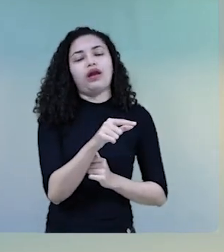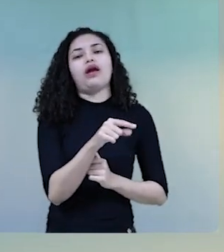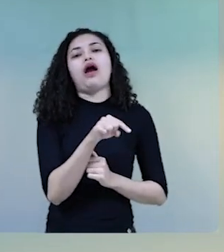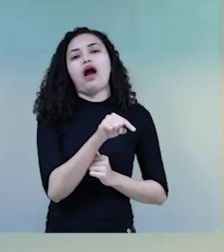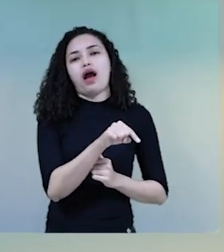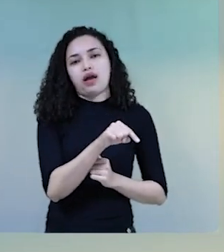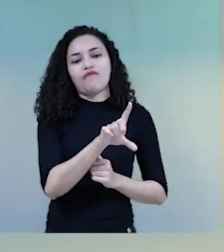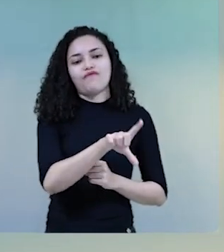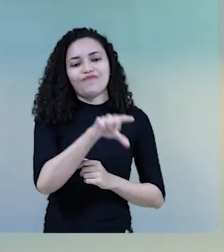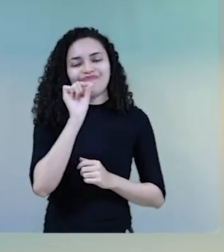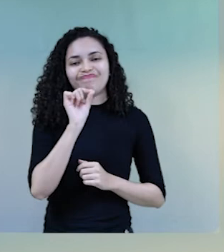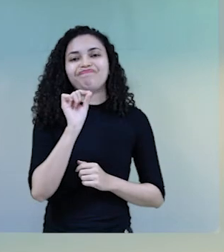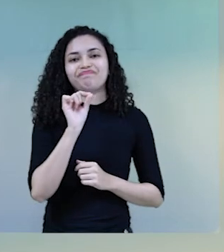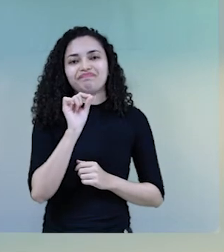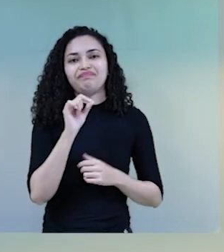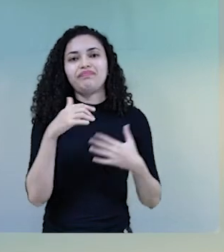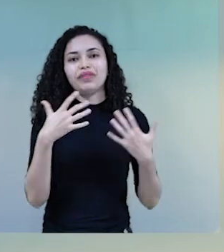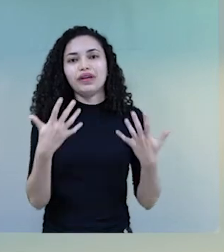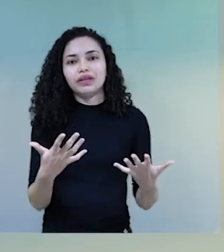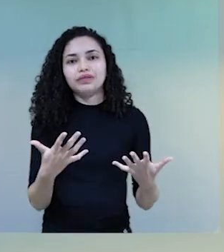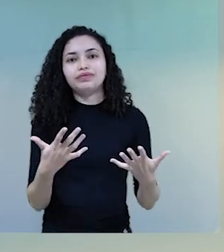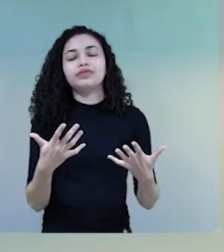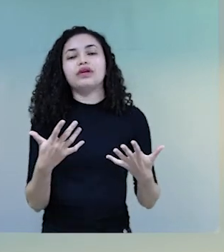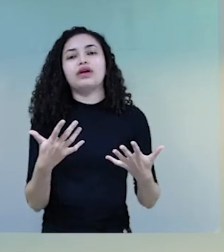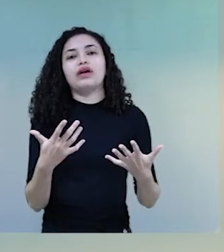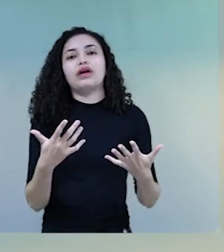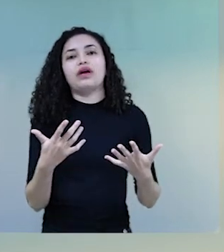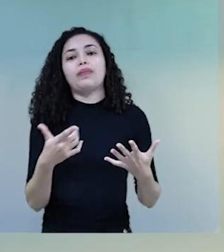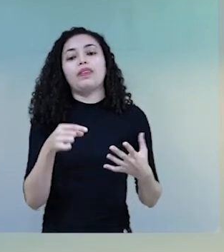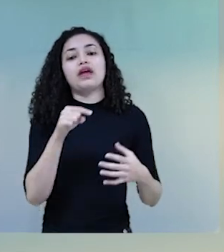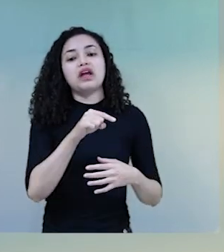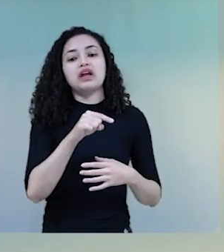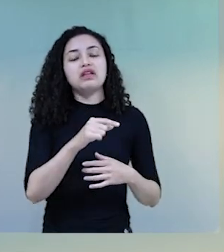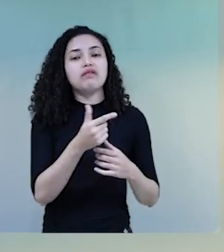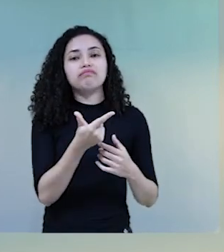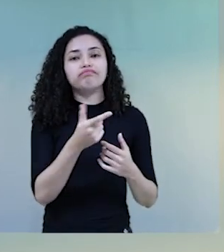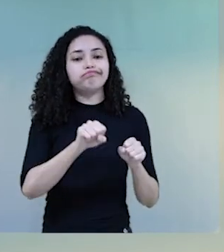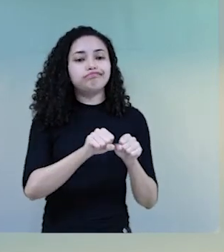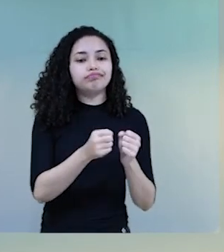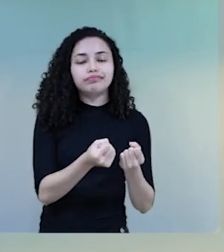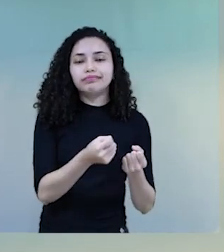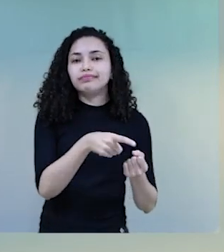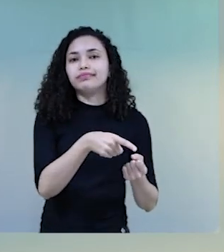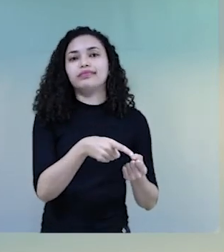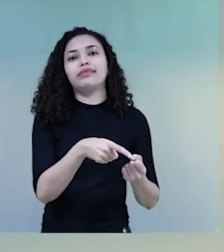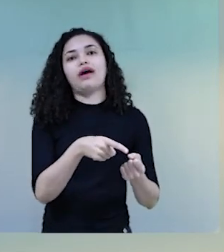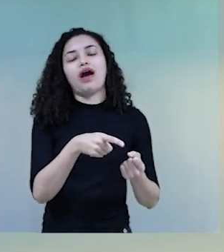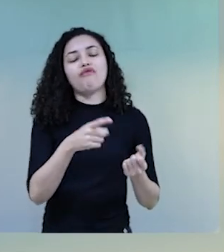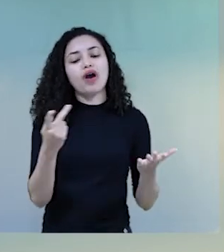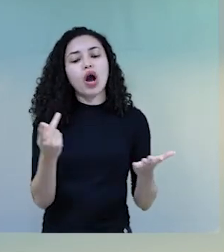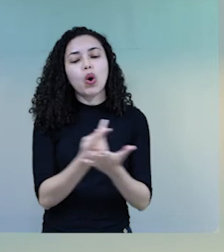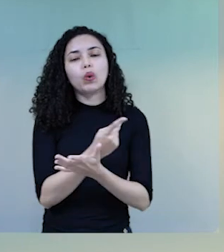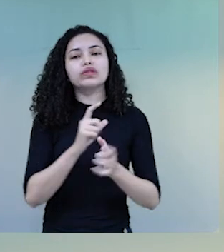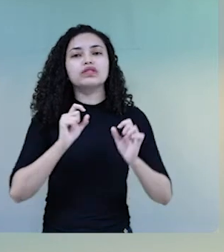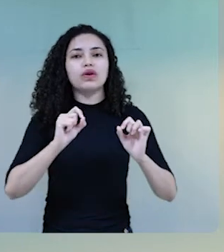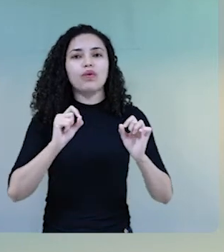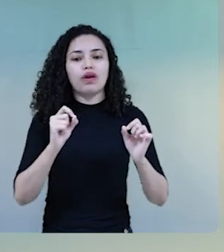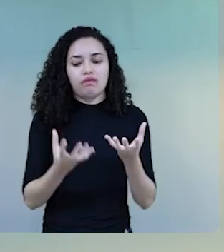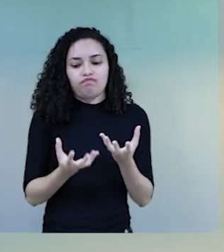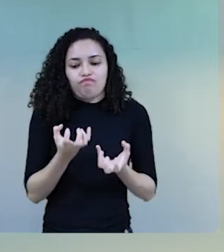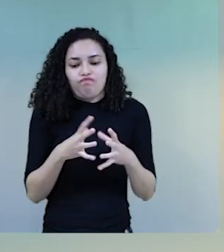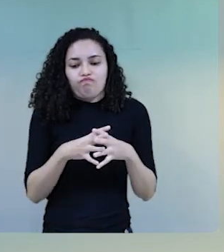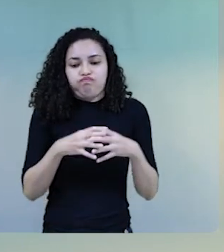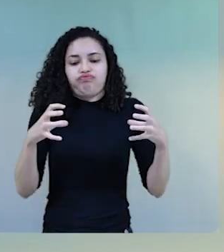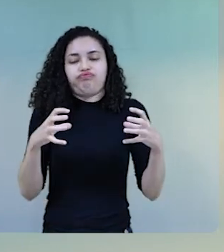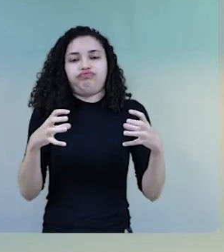pelo resistor. E o resistor ele não funciona. Se ele não funciona, ele vai estar o quê? Em curto circuito, tá bom? Aqui, pessoal, nós